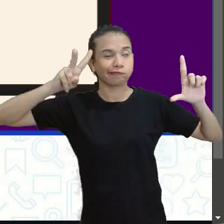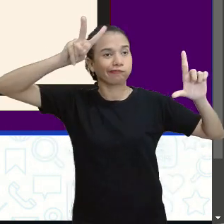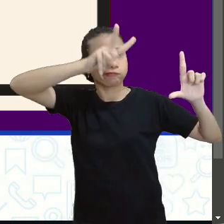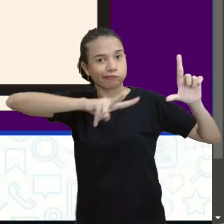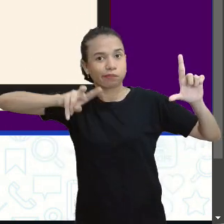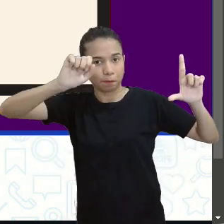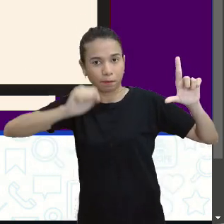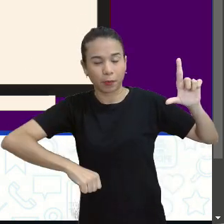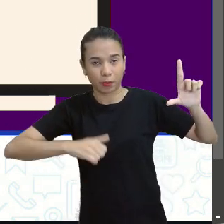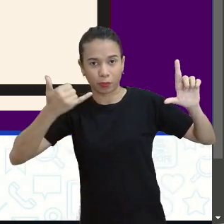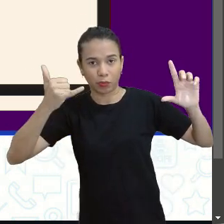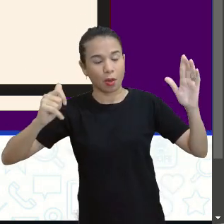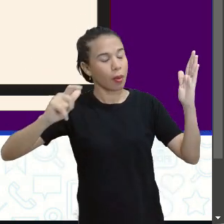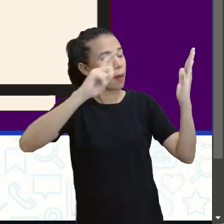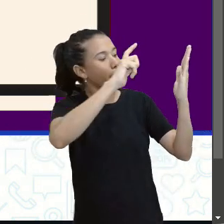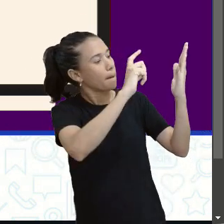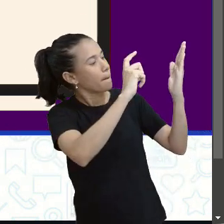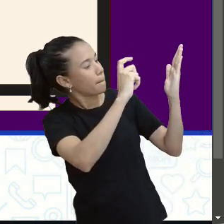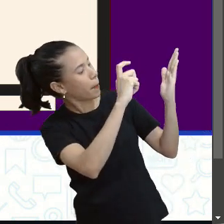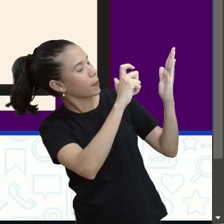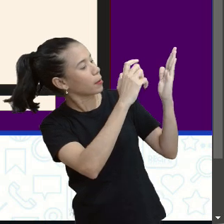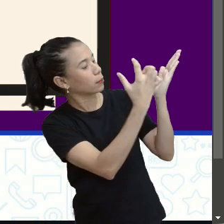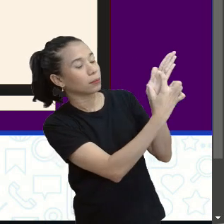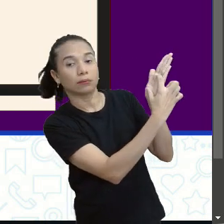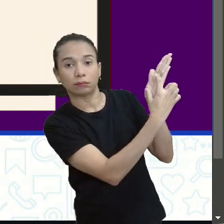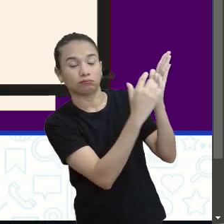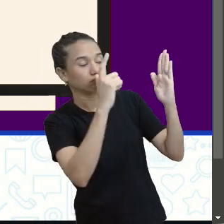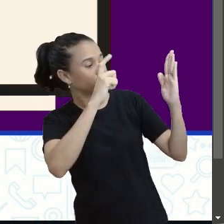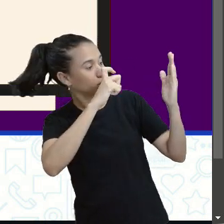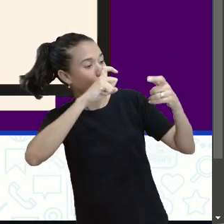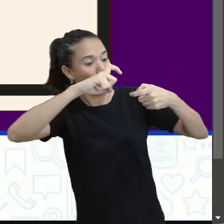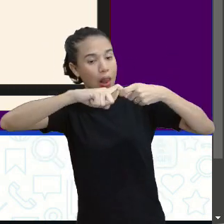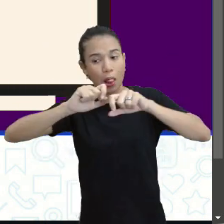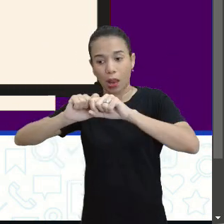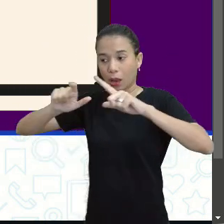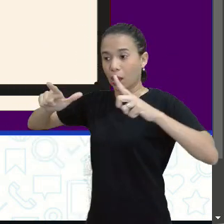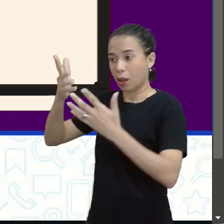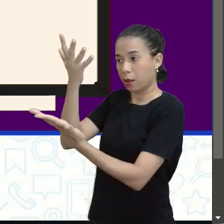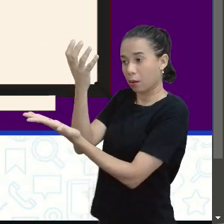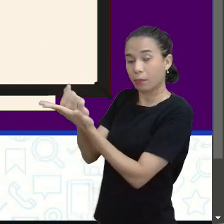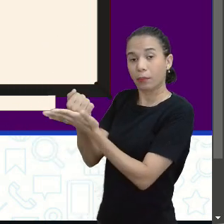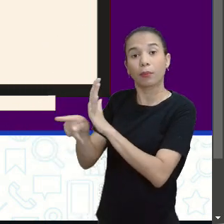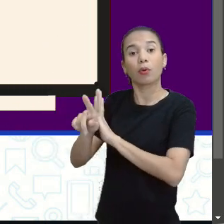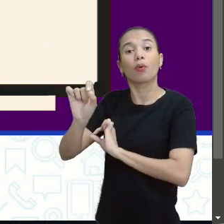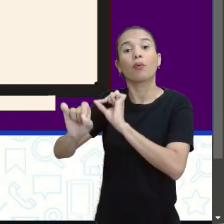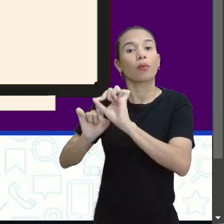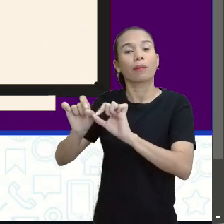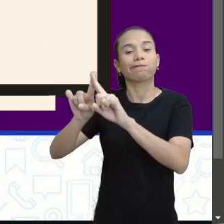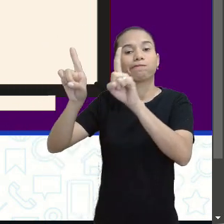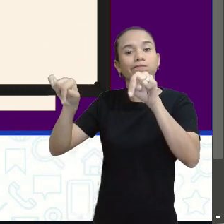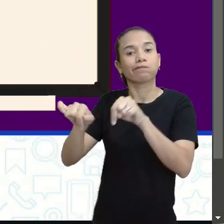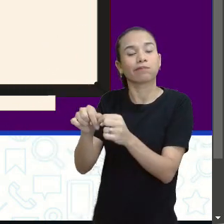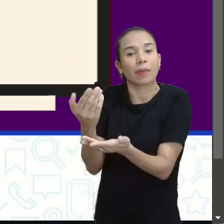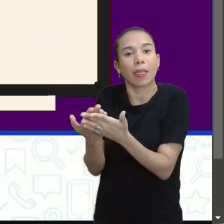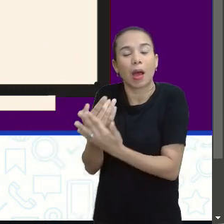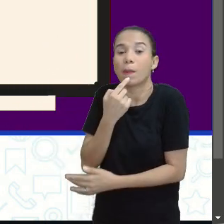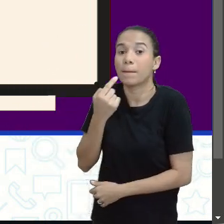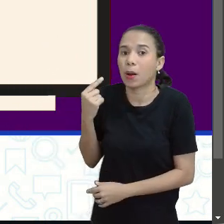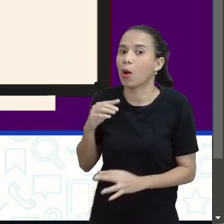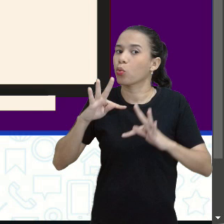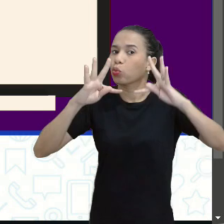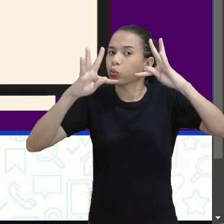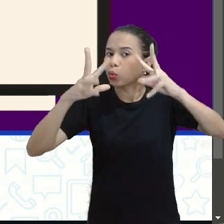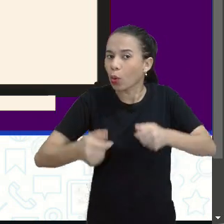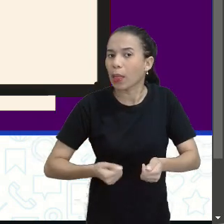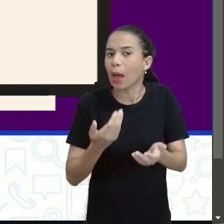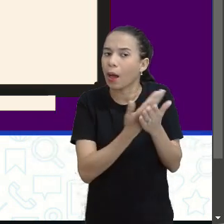podem colocar a câmera do celular, apontar aí para o QR Code e vocês vão ser direcionados para essa aula. E todas